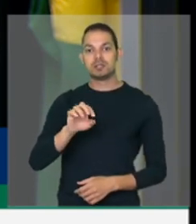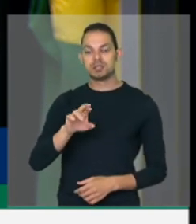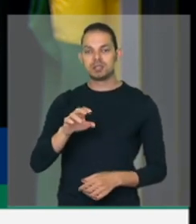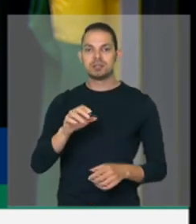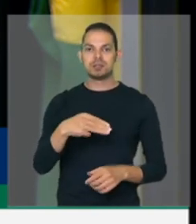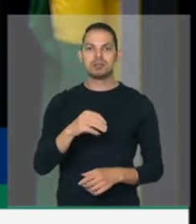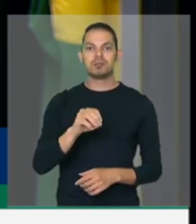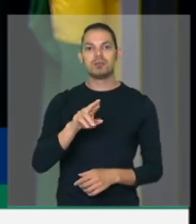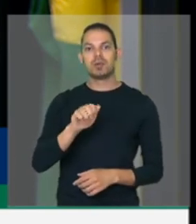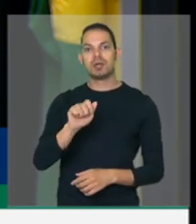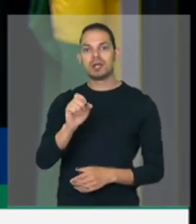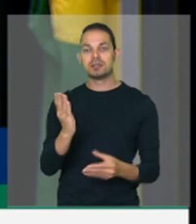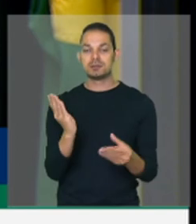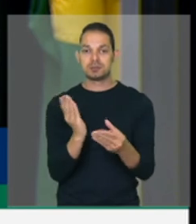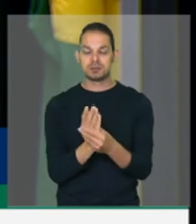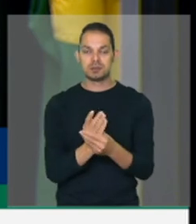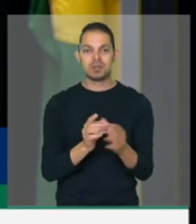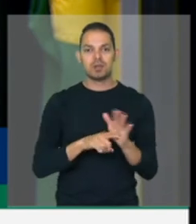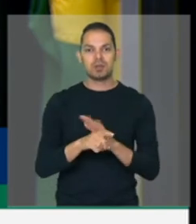do inquérito